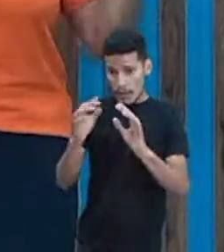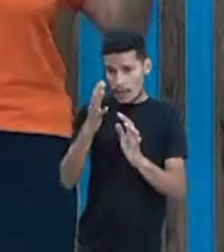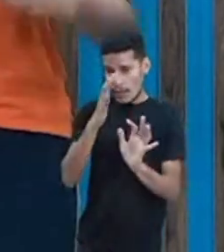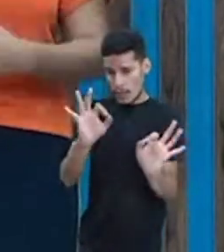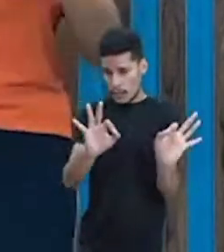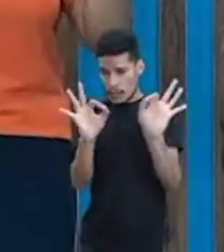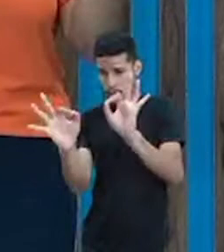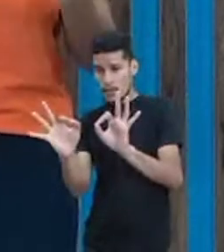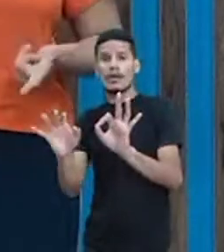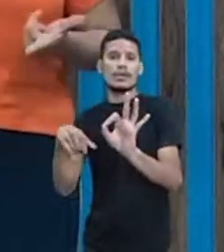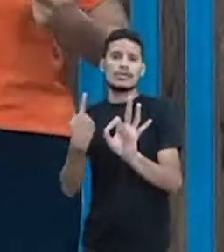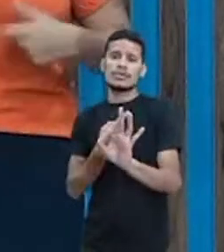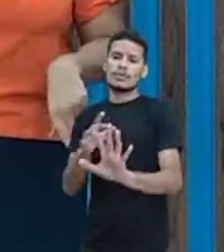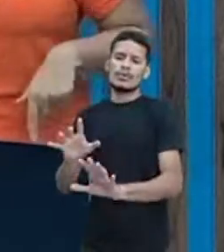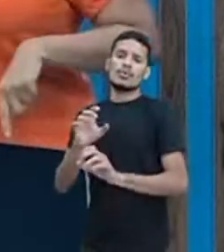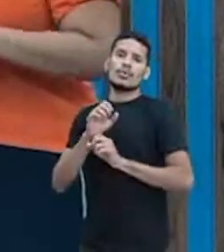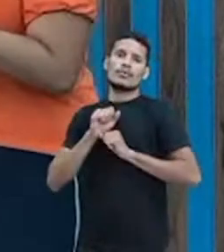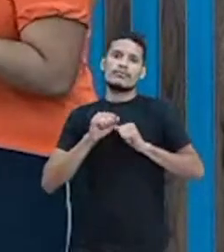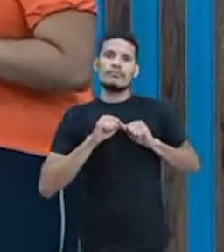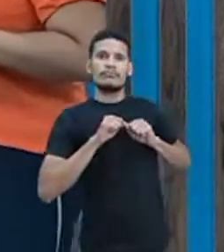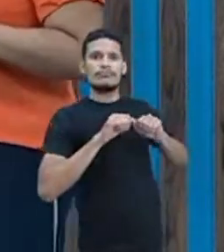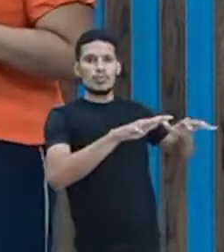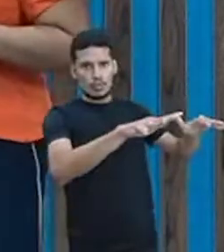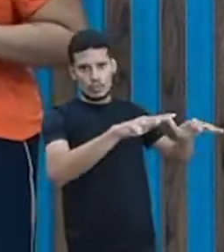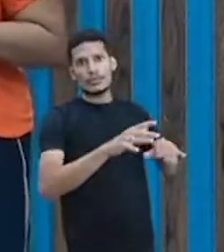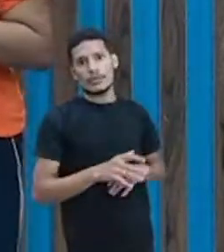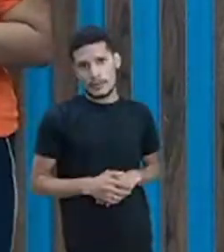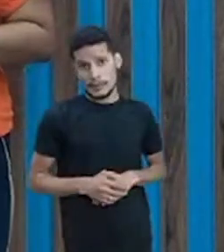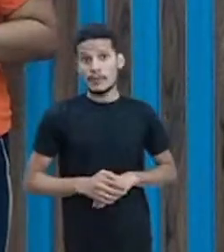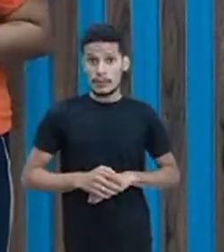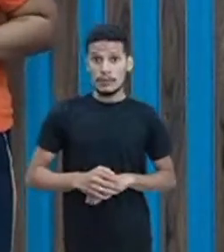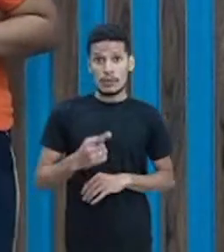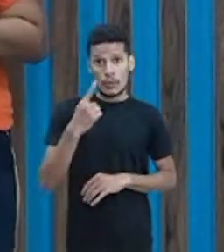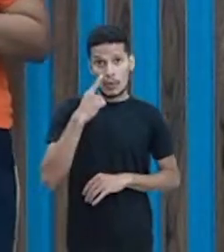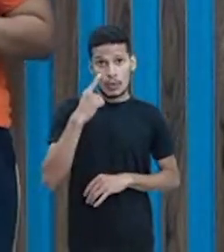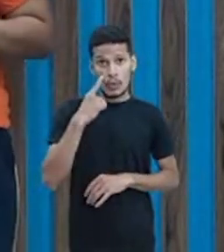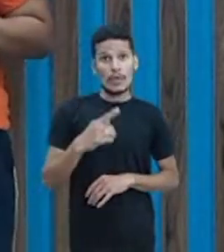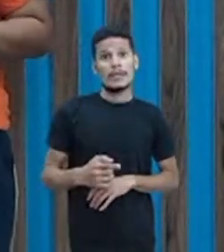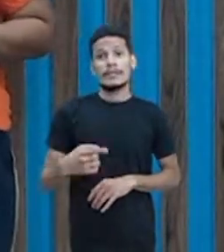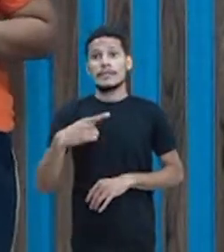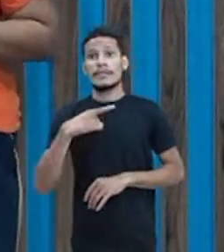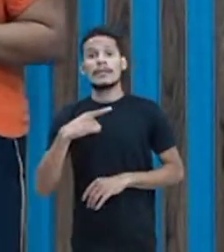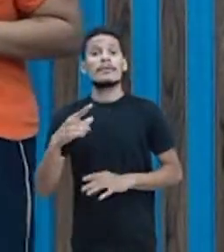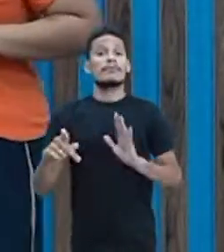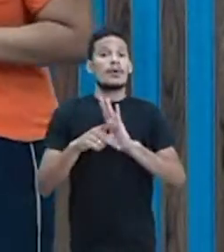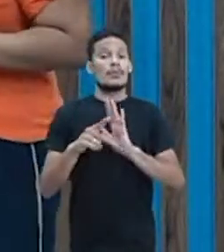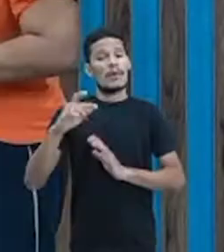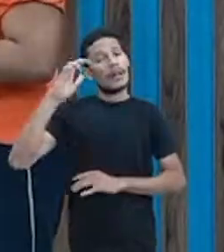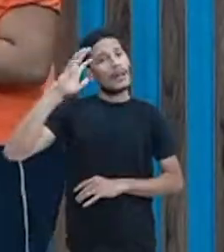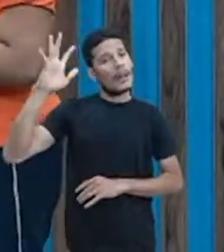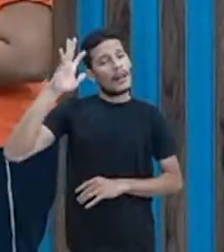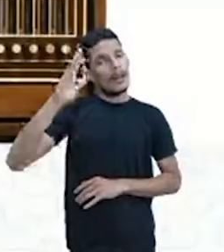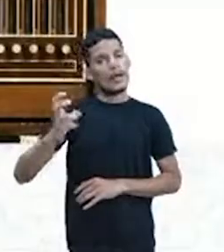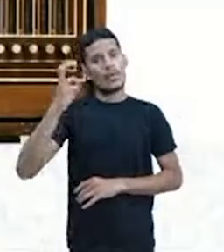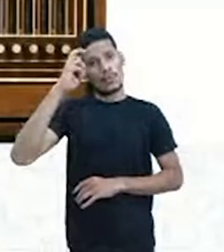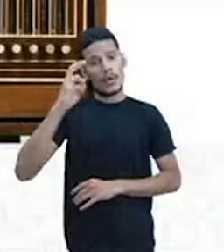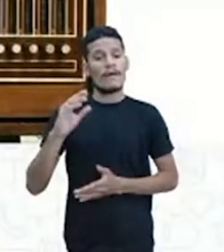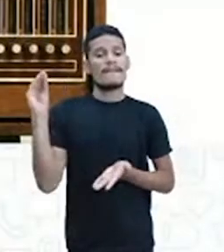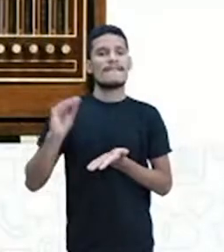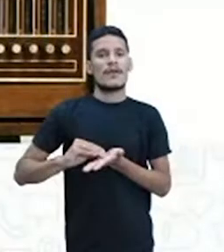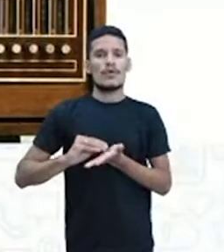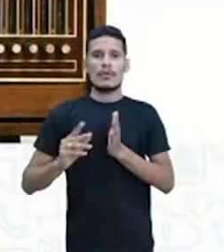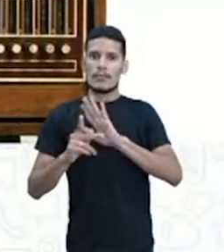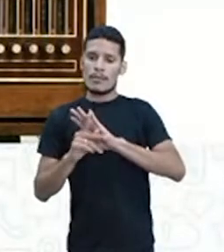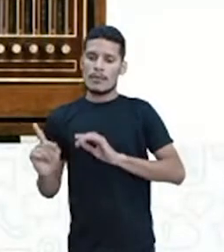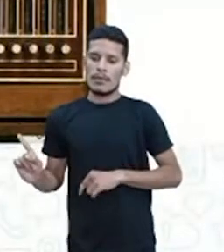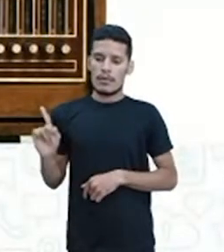o quê? Absorvendo e reproduzindo. Como um receptáculo do imaginário cultural, a ausência de representação